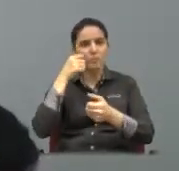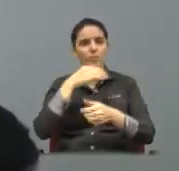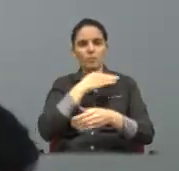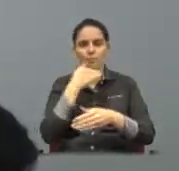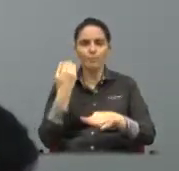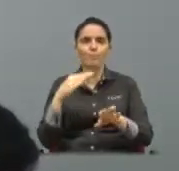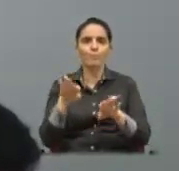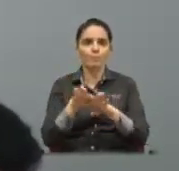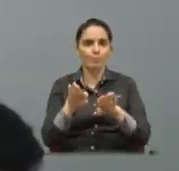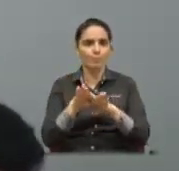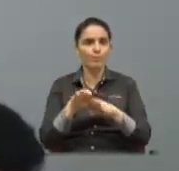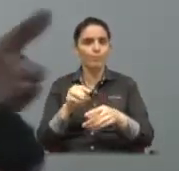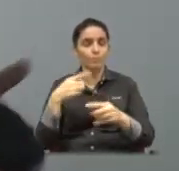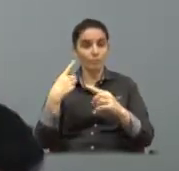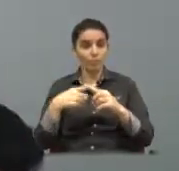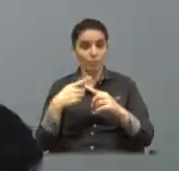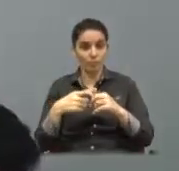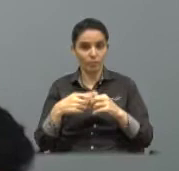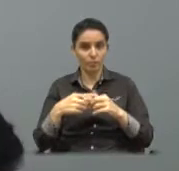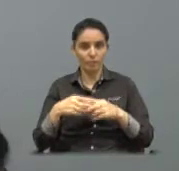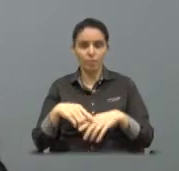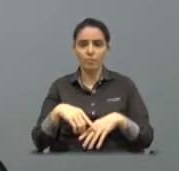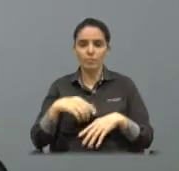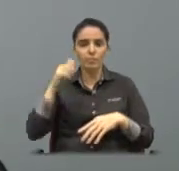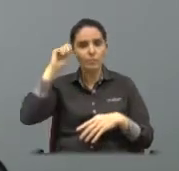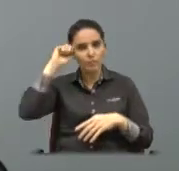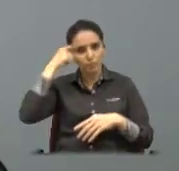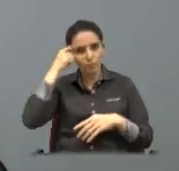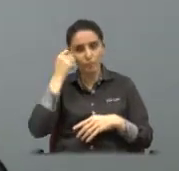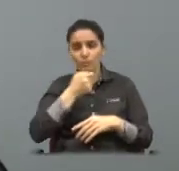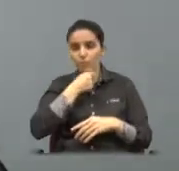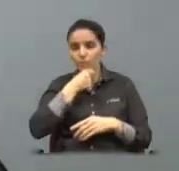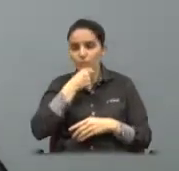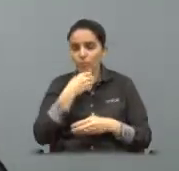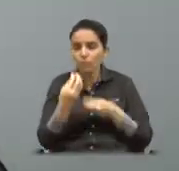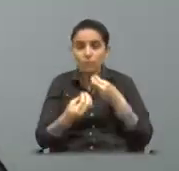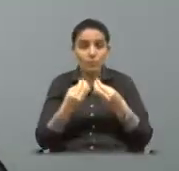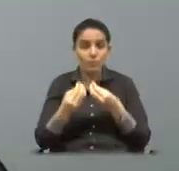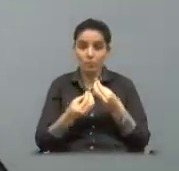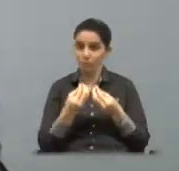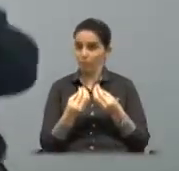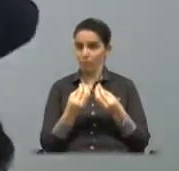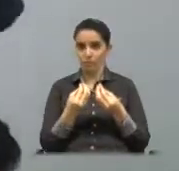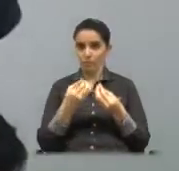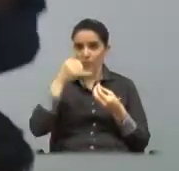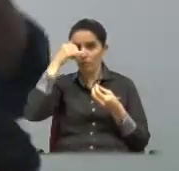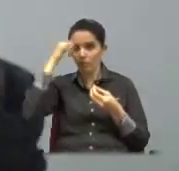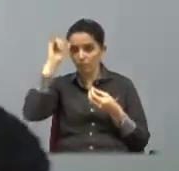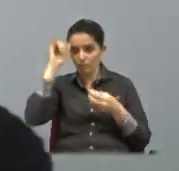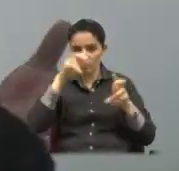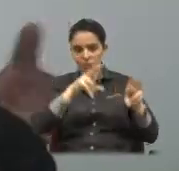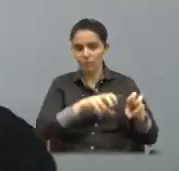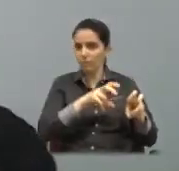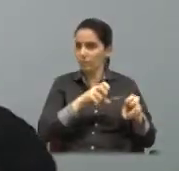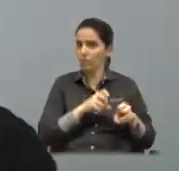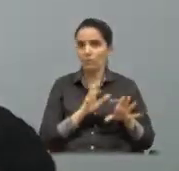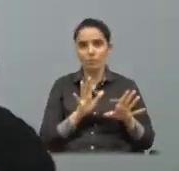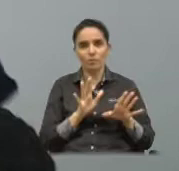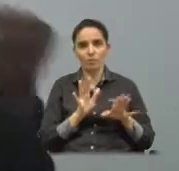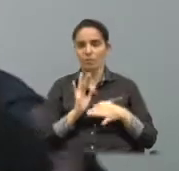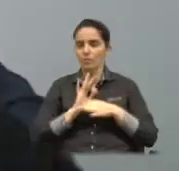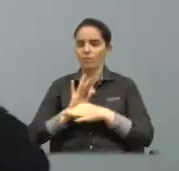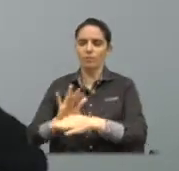os escravos, quando ficavam velhos, não tinha como os fazendeiros daquela época, naquela situação, manter a